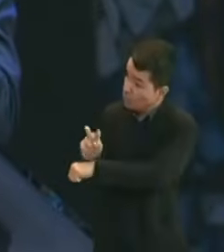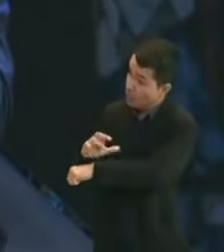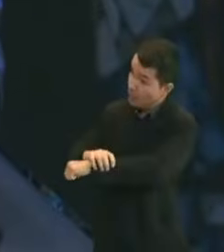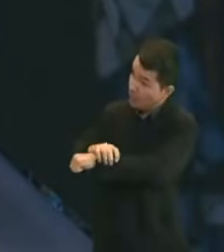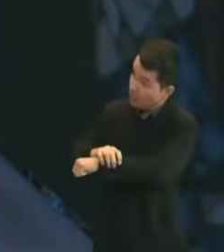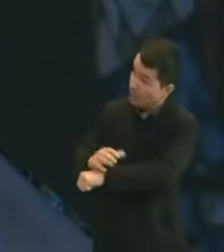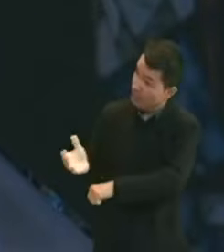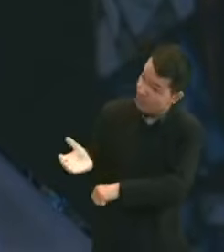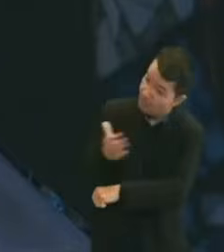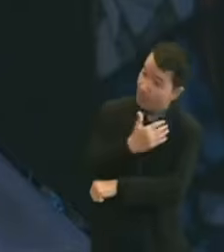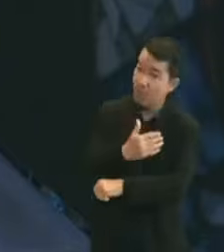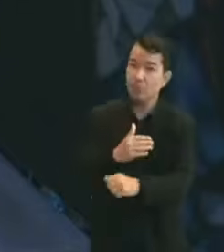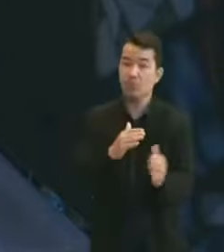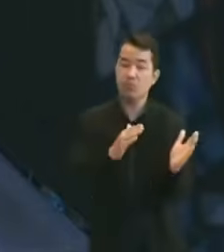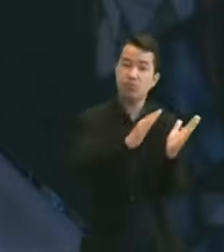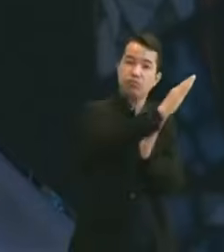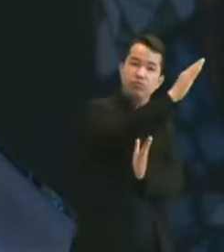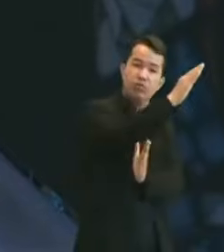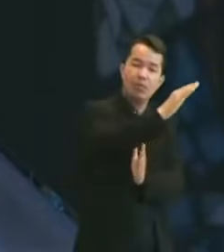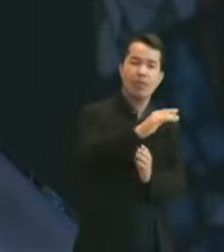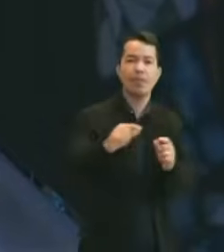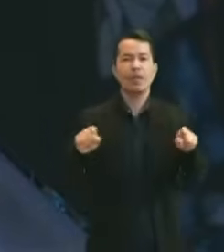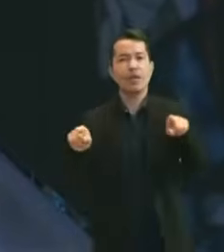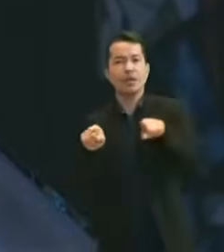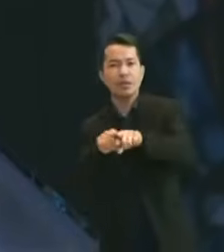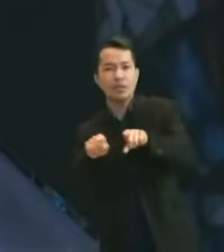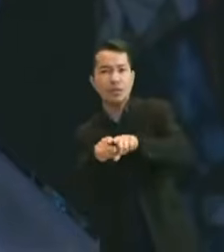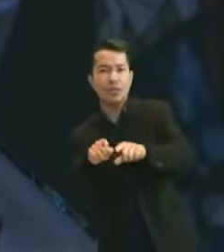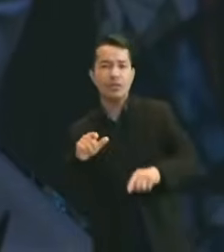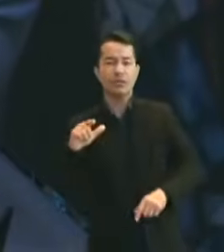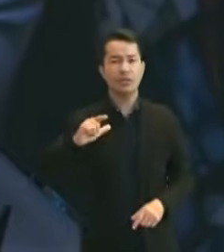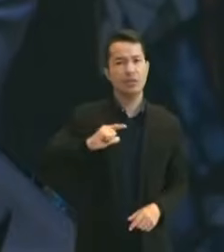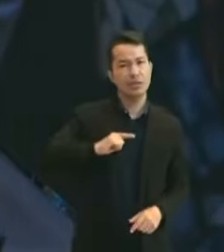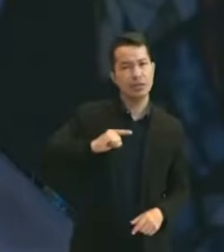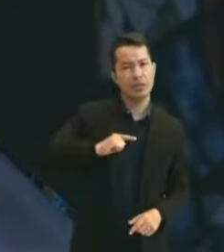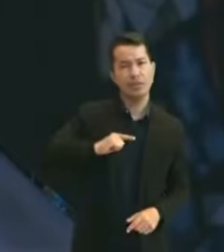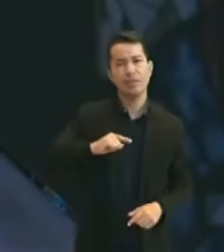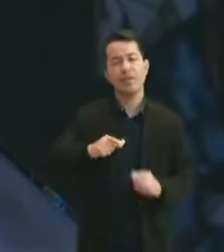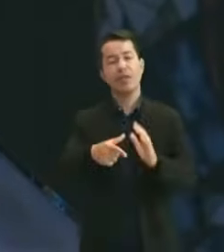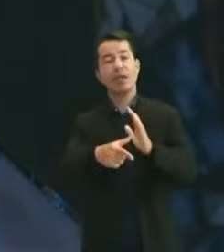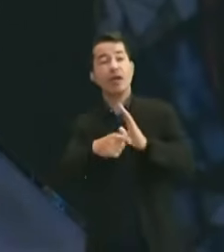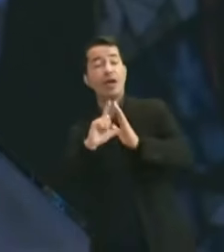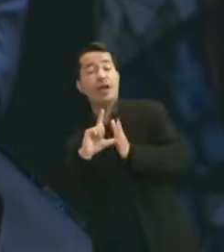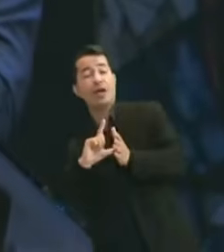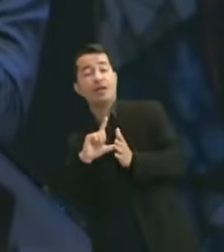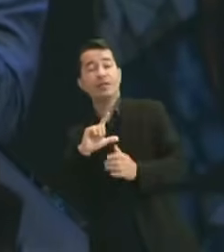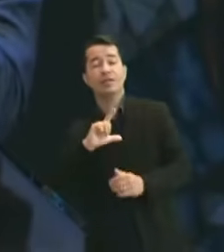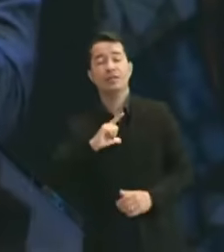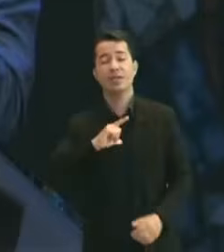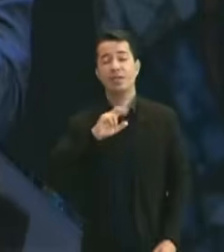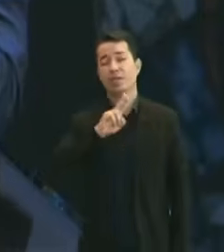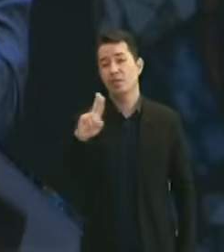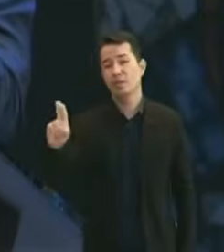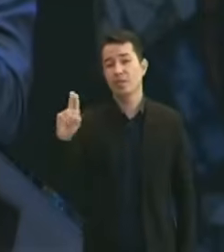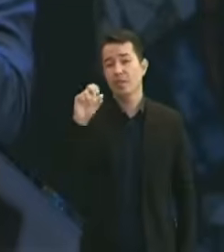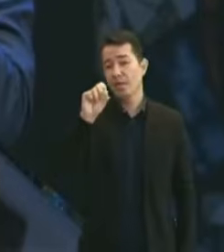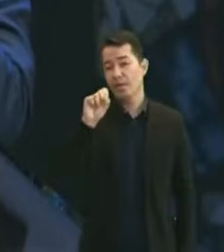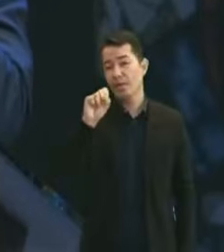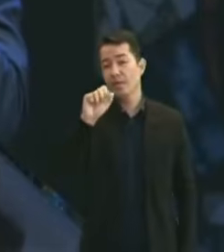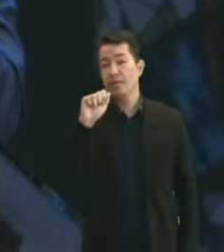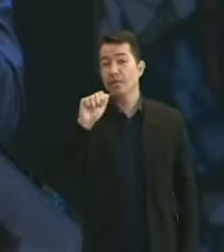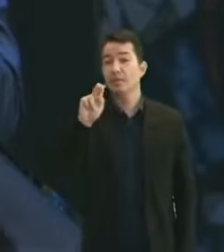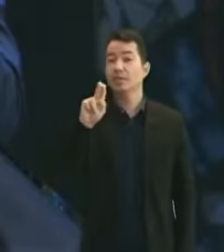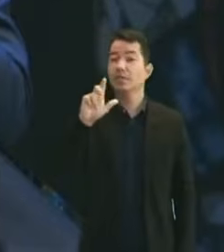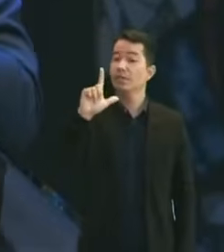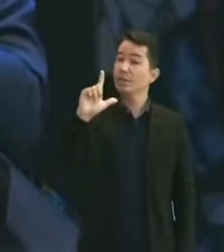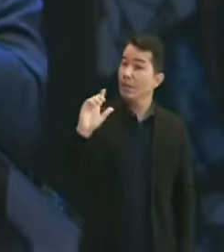de Saulo. Esse era o nome dele, conhecido, como ele era conhecido antes de se tornar o apóstolo Paulo, né? Então, você vai ver que no começo da história, a